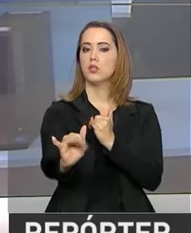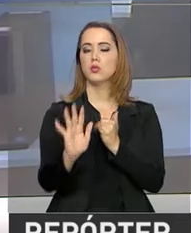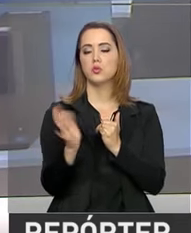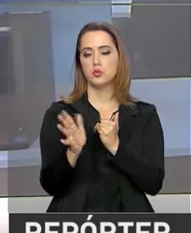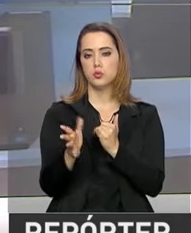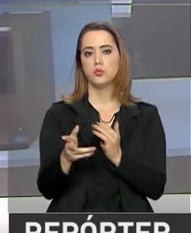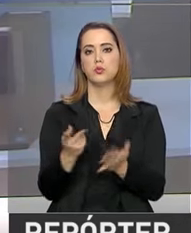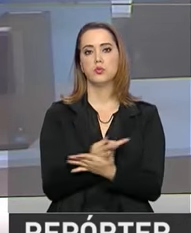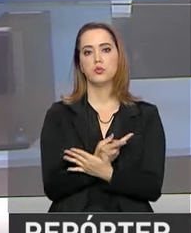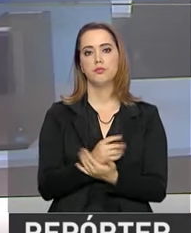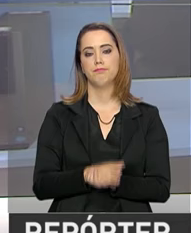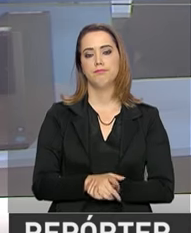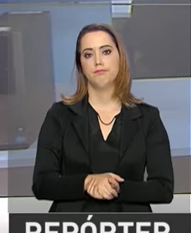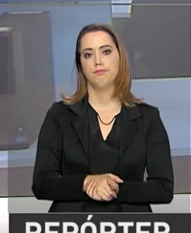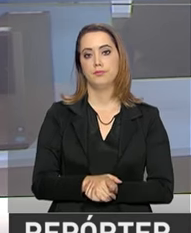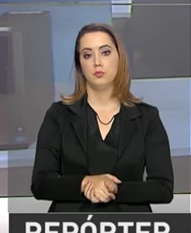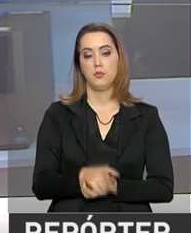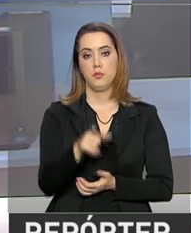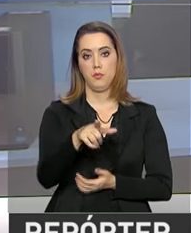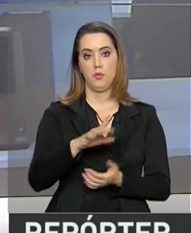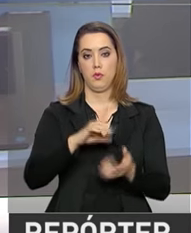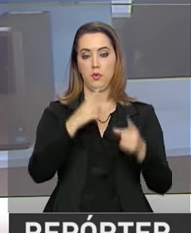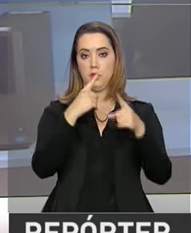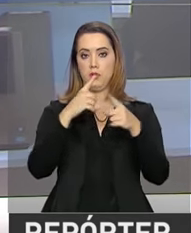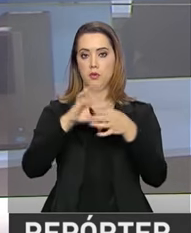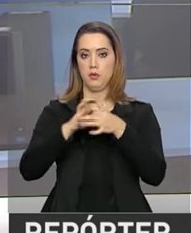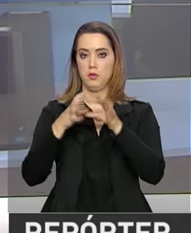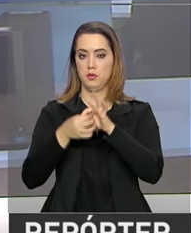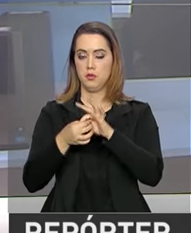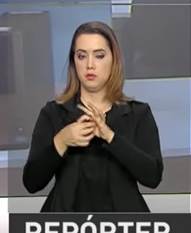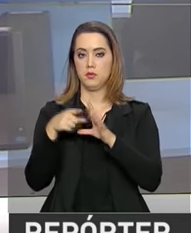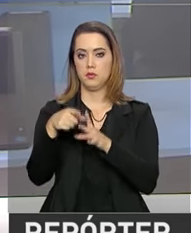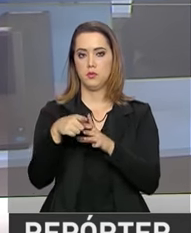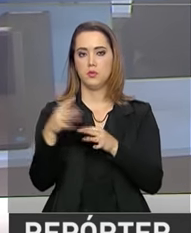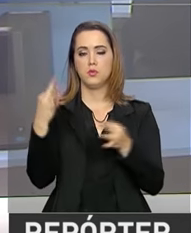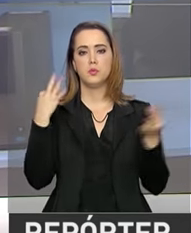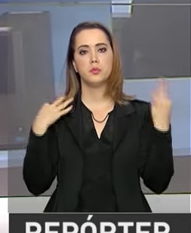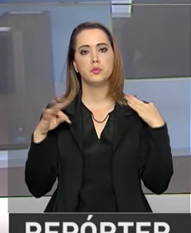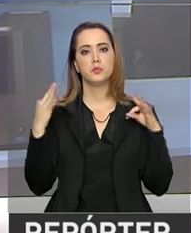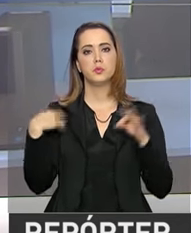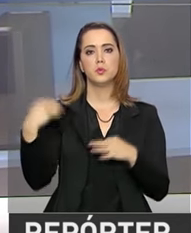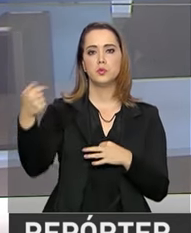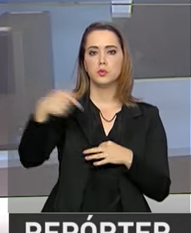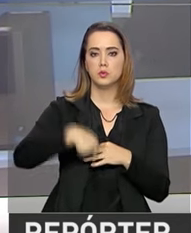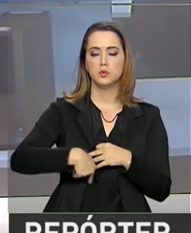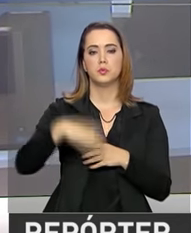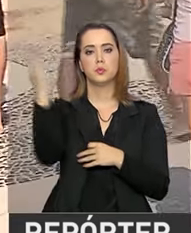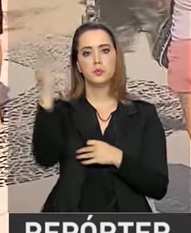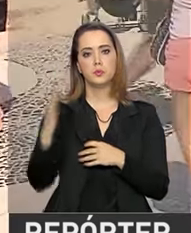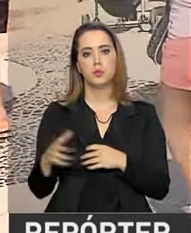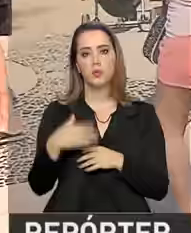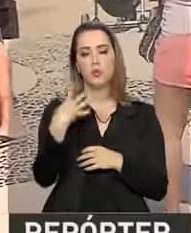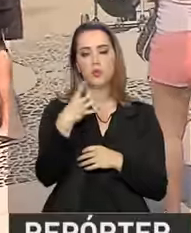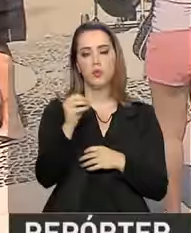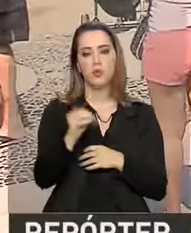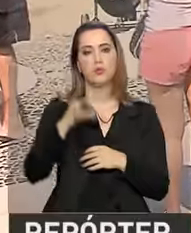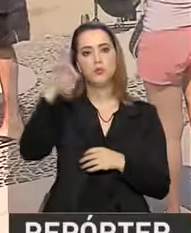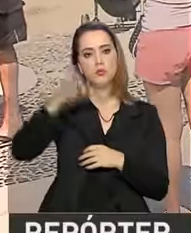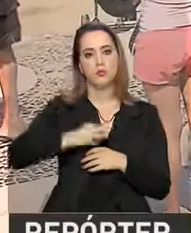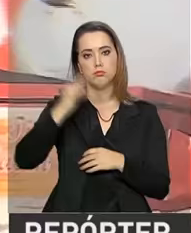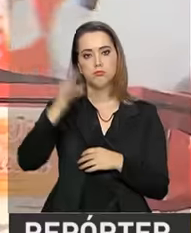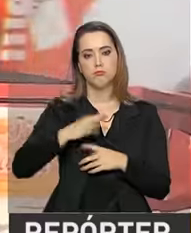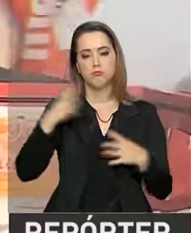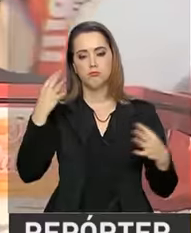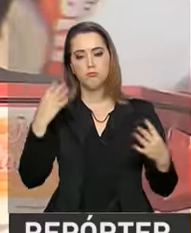e durante as olimpíadas os gastos de estrangeiros no brasil aumentaram 40% os viajantes movimentaram